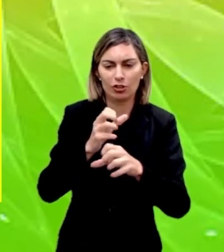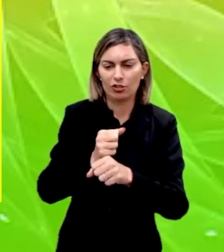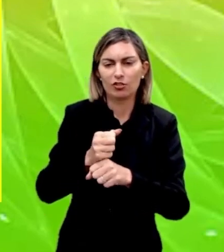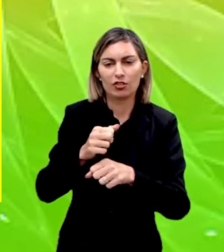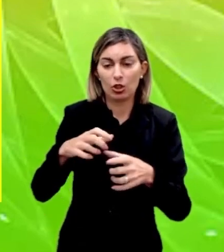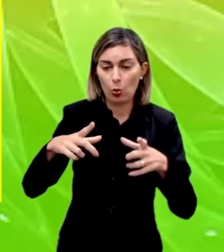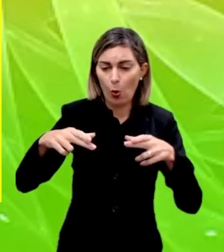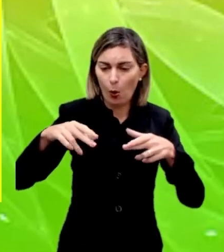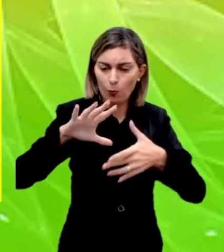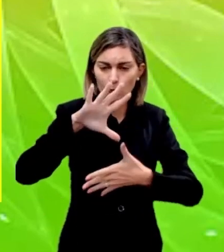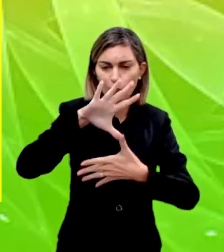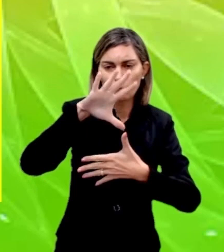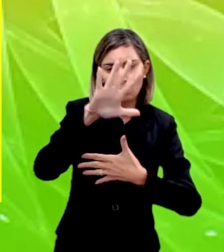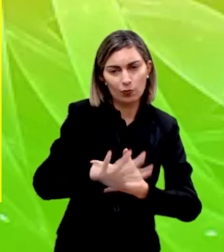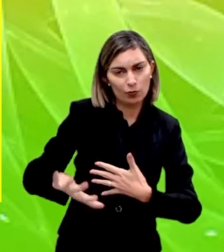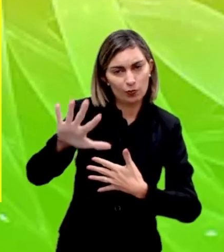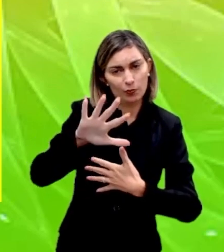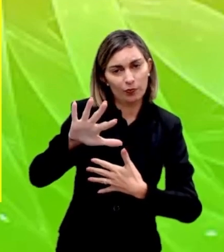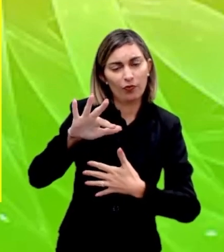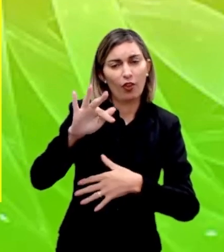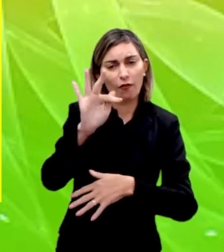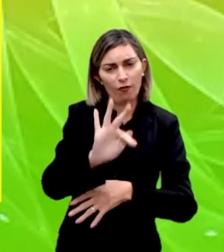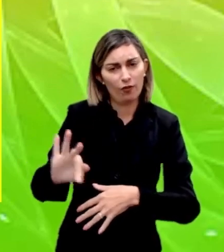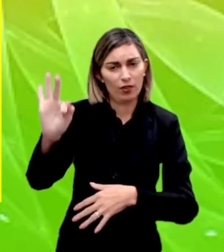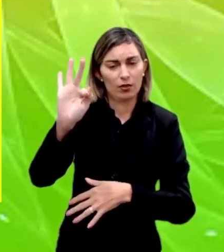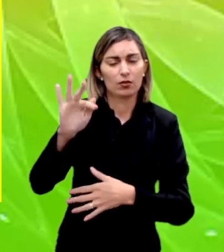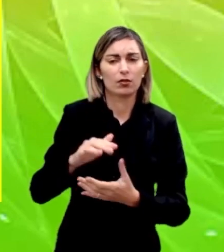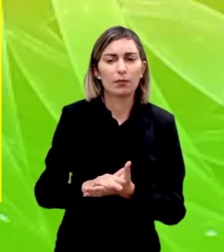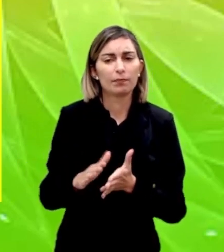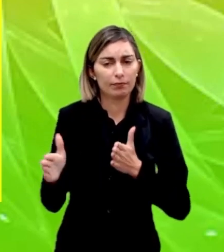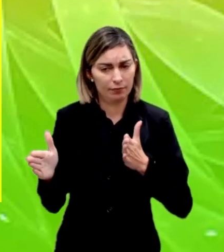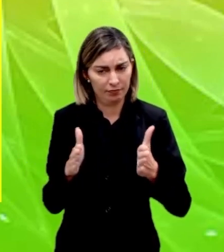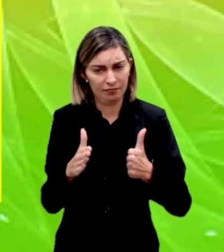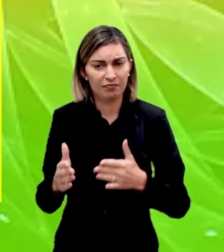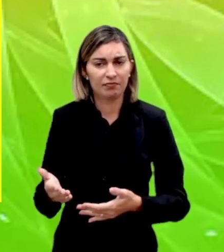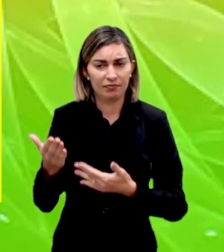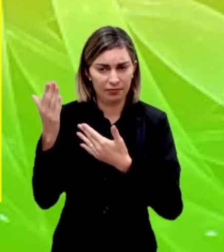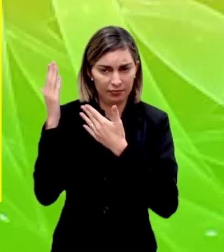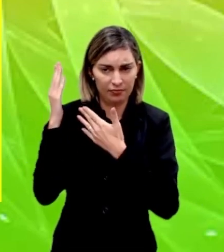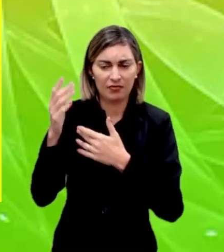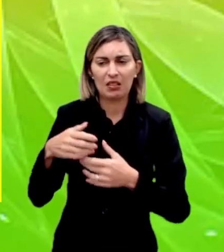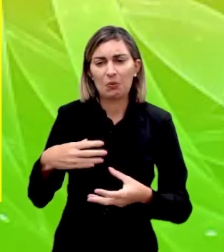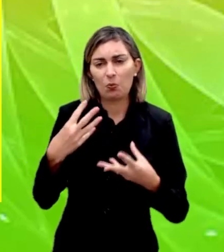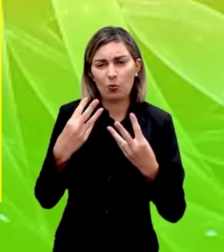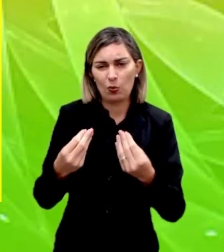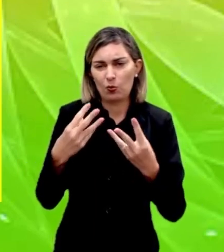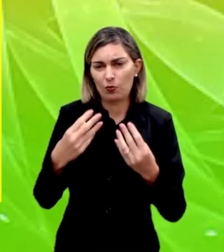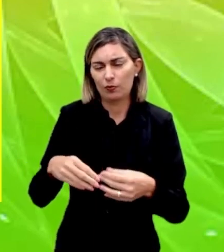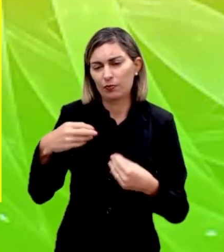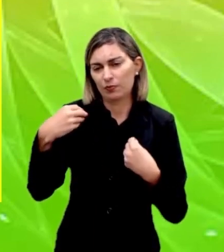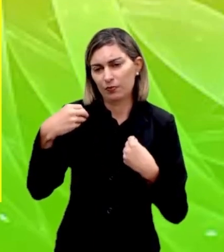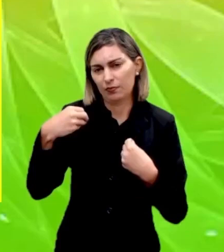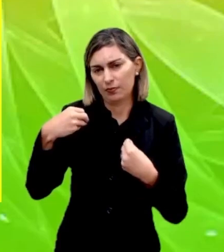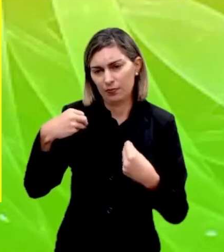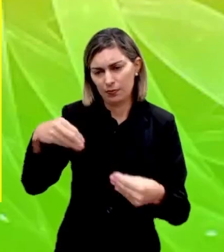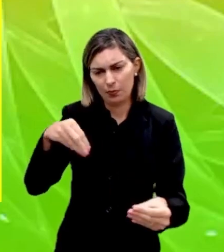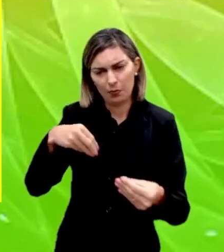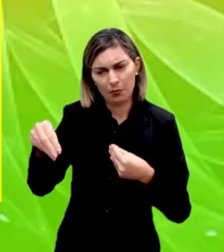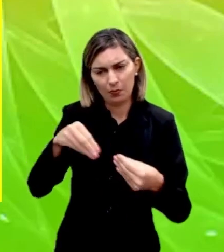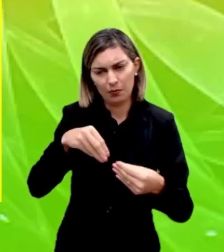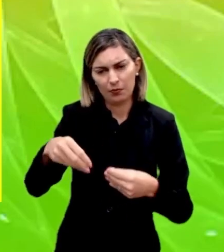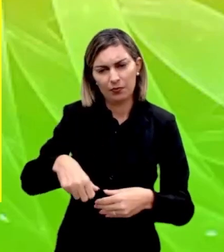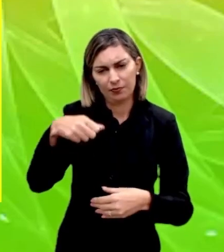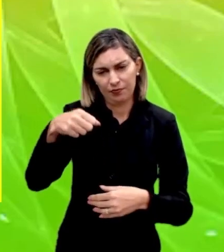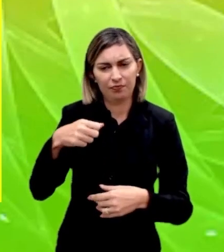entre o Havaí e a Califórnia, esse montante de plástico que vocês estão vendo aí. Não é brincadeira